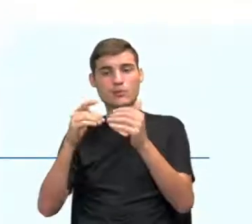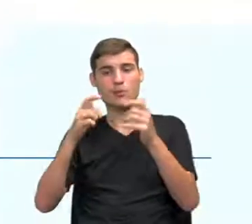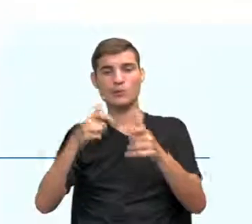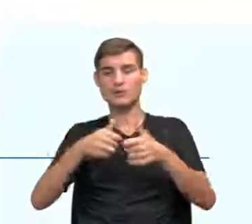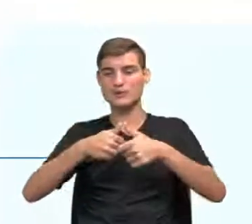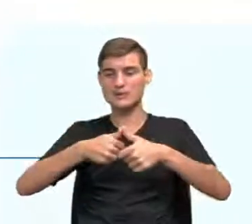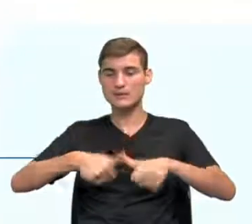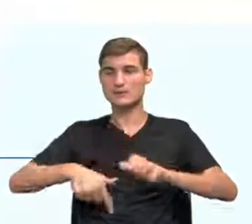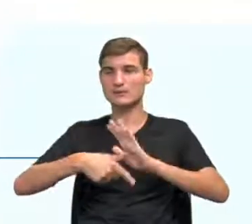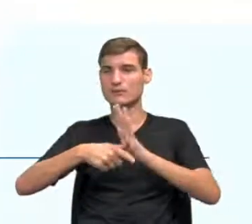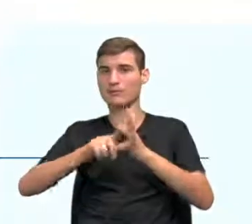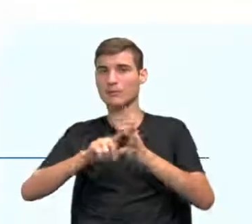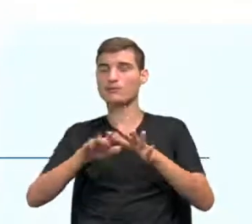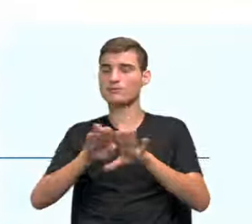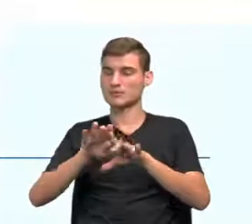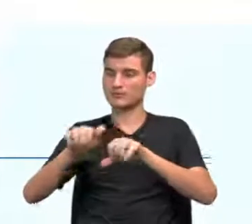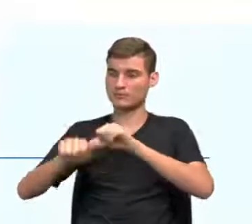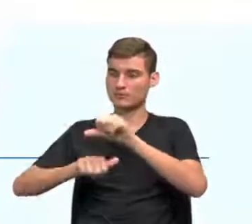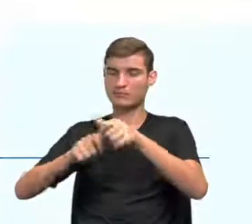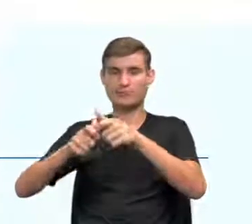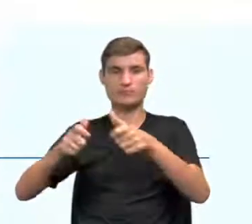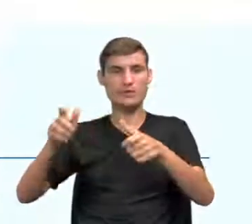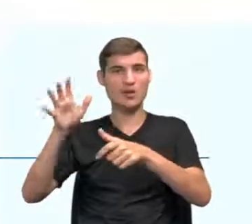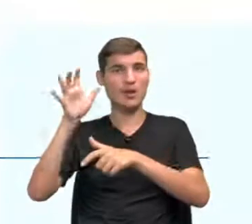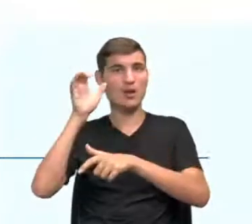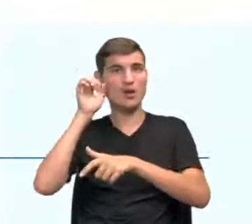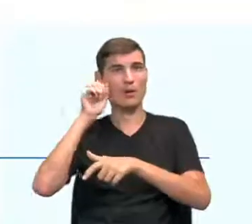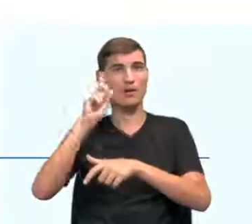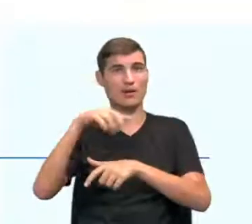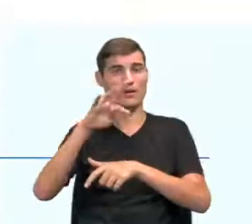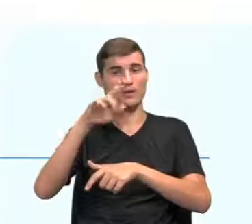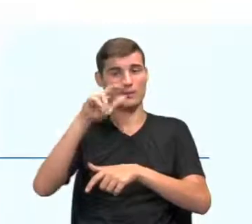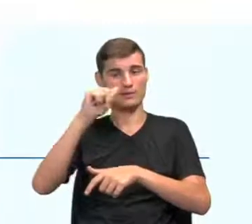veio de um amplificador de áudio, do transdutor.